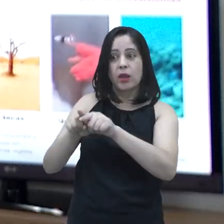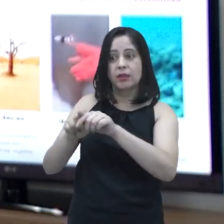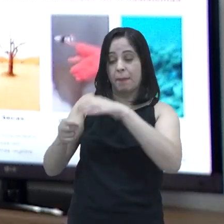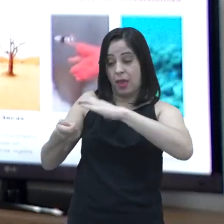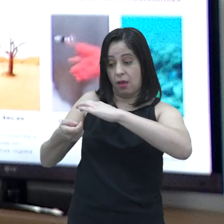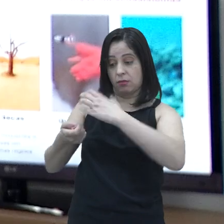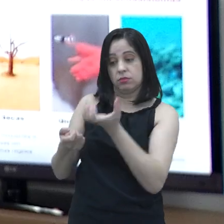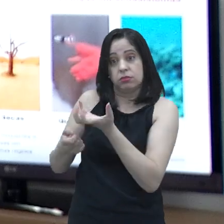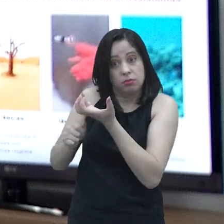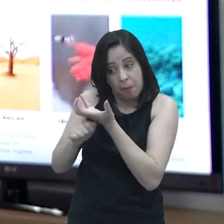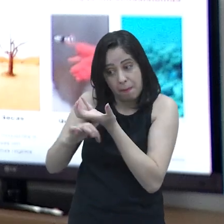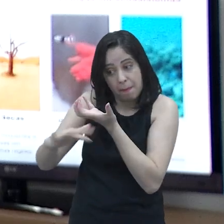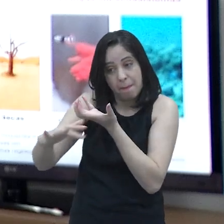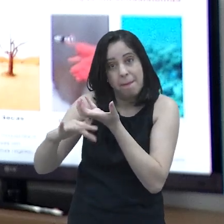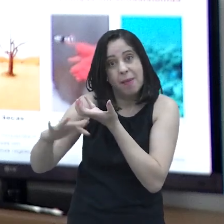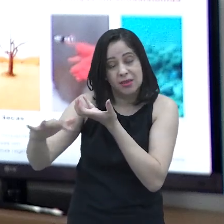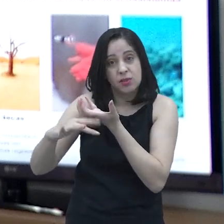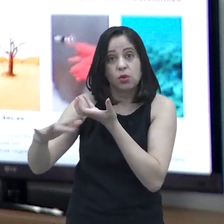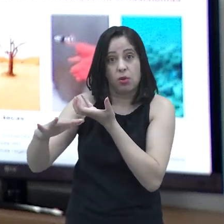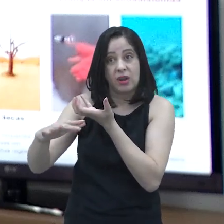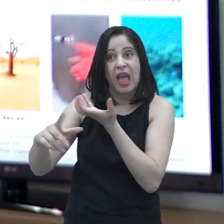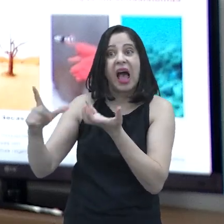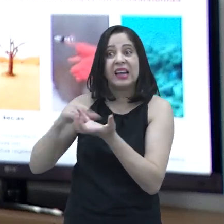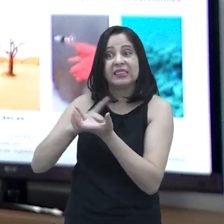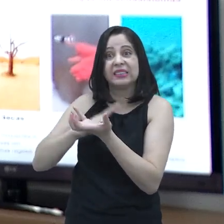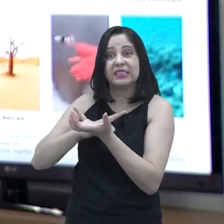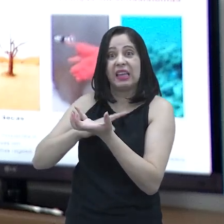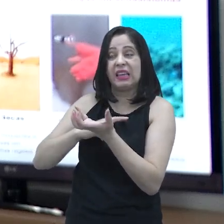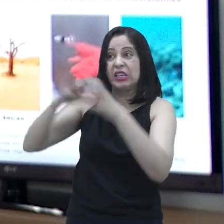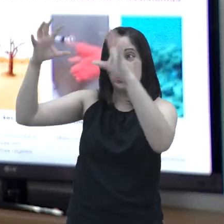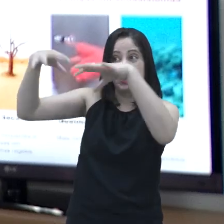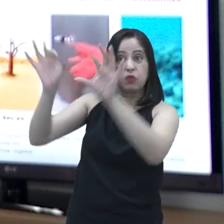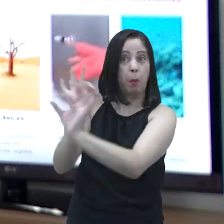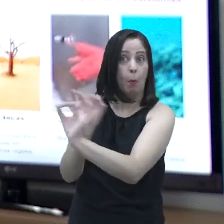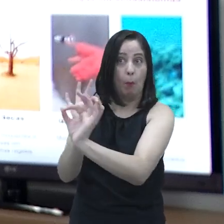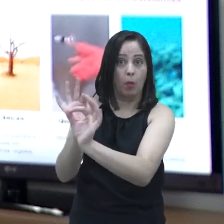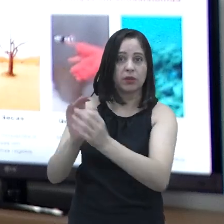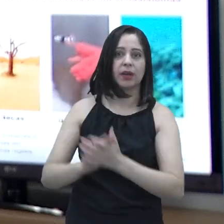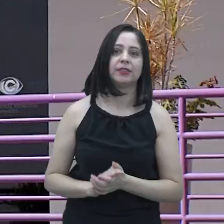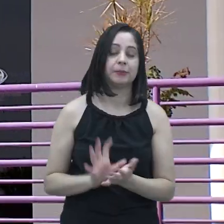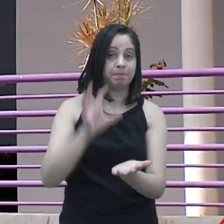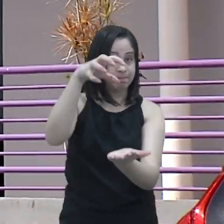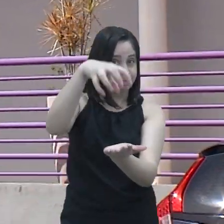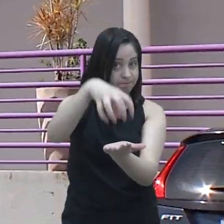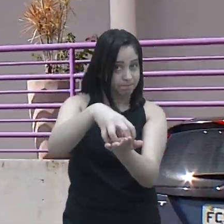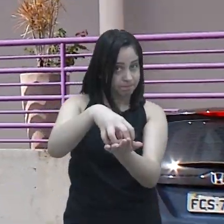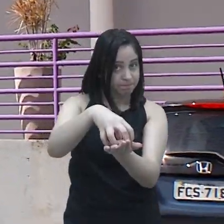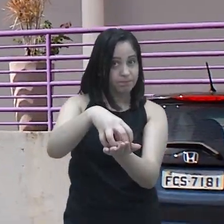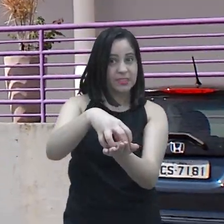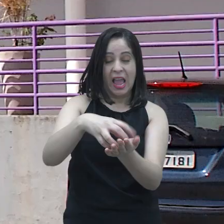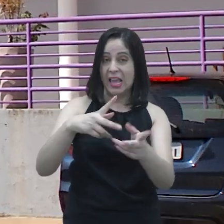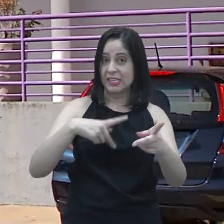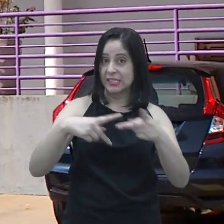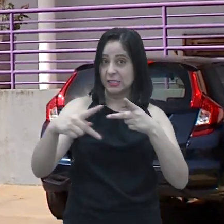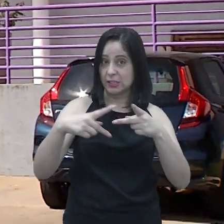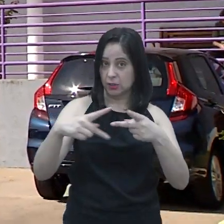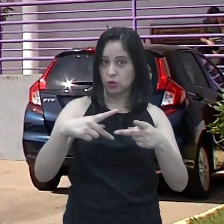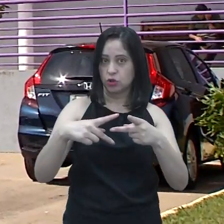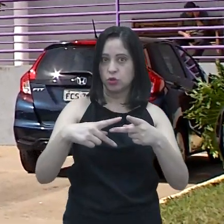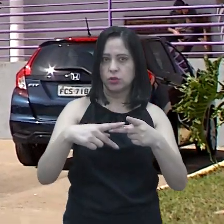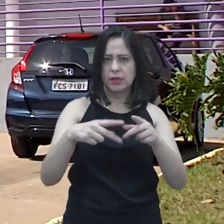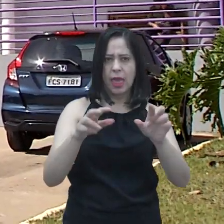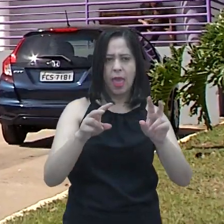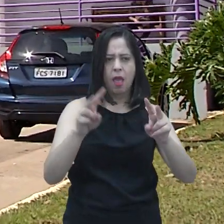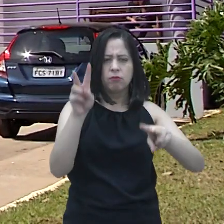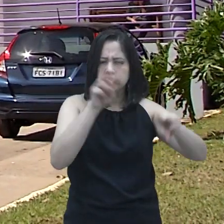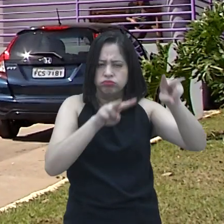E quando falamos seca, estamos falando de outro impacto da seca, que são os incêndios. E a sede do CEMADEM aqui em São